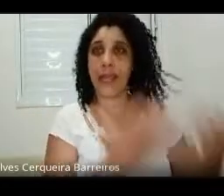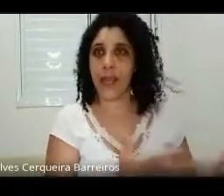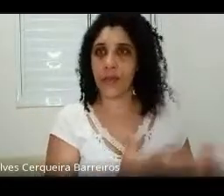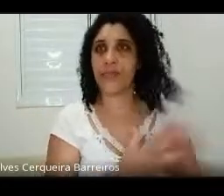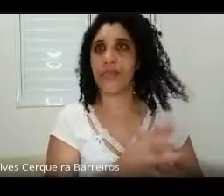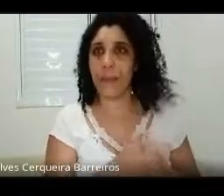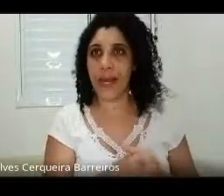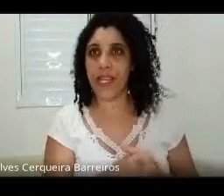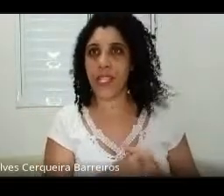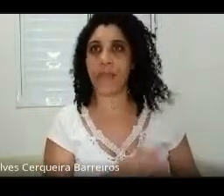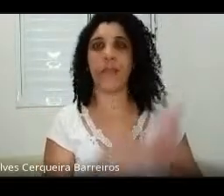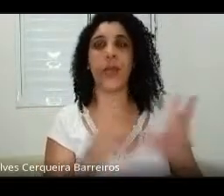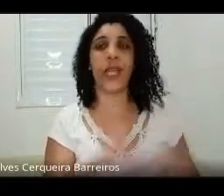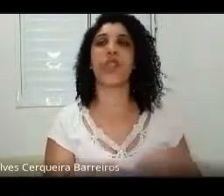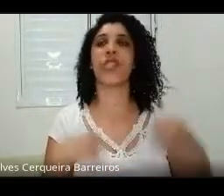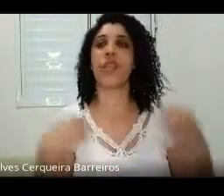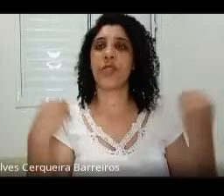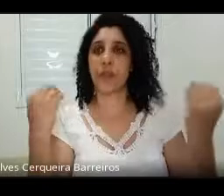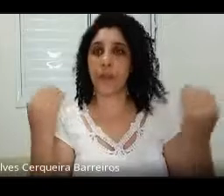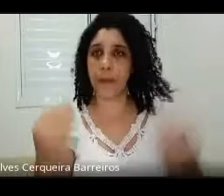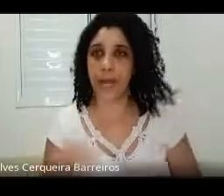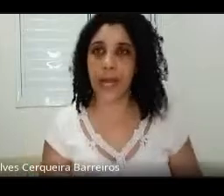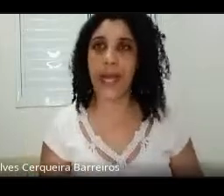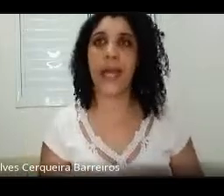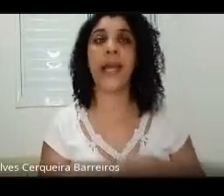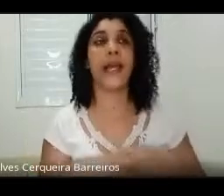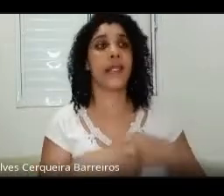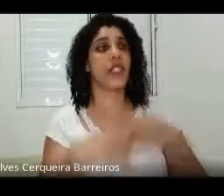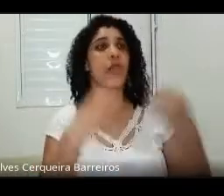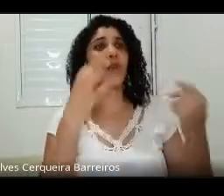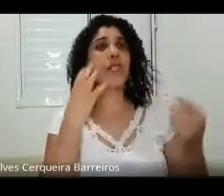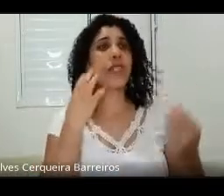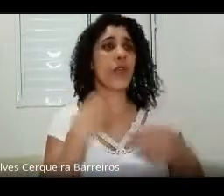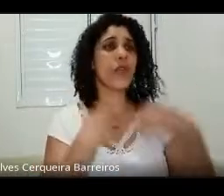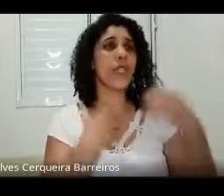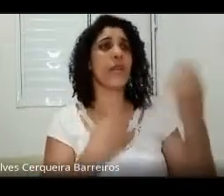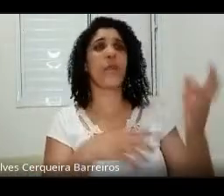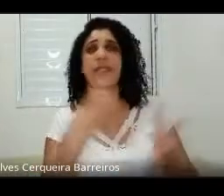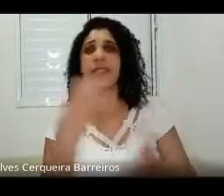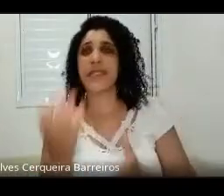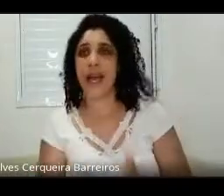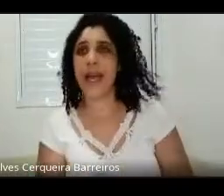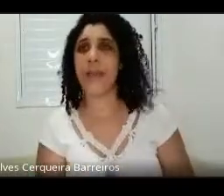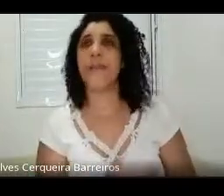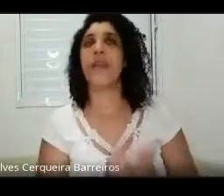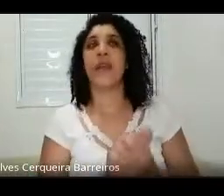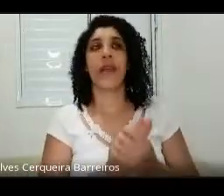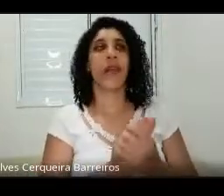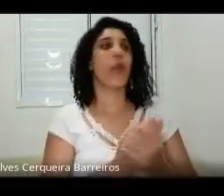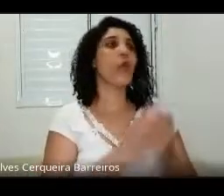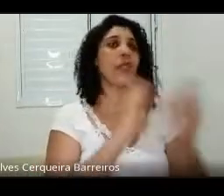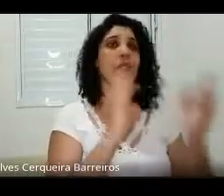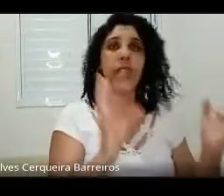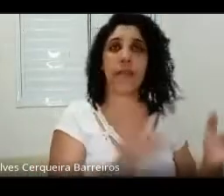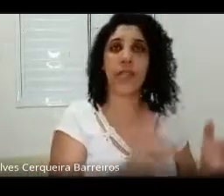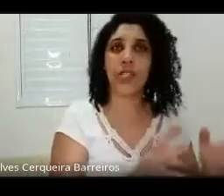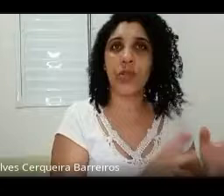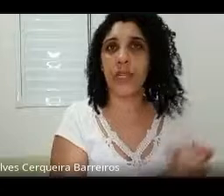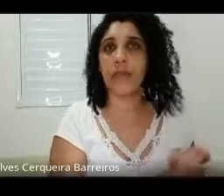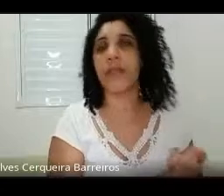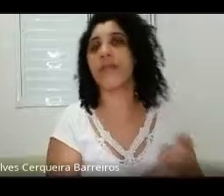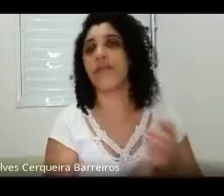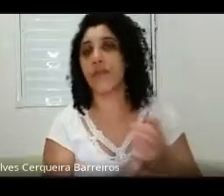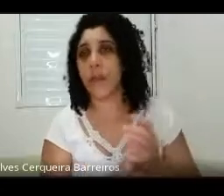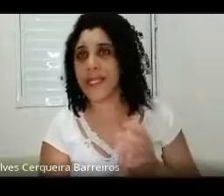ao material da palestra. Porque justamente eu vou me preparar, se tiver algum sinal que eu não sei, eu vou pesquisar. Outros que eu de repente